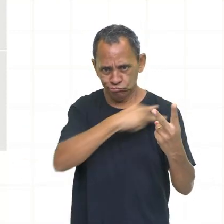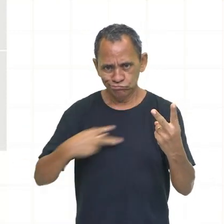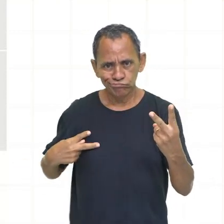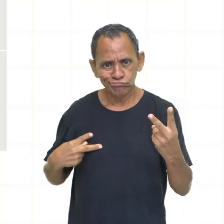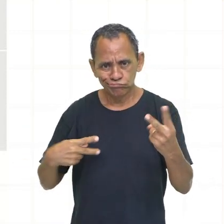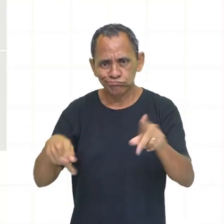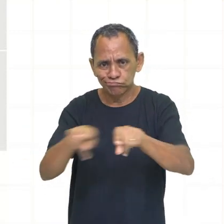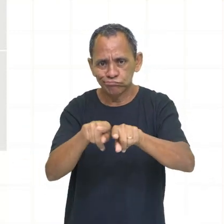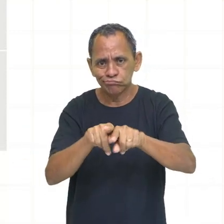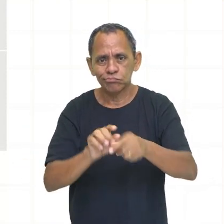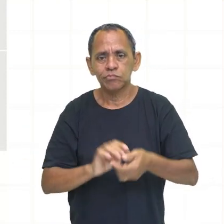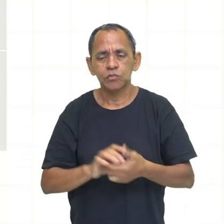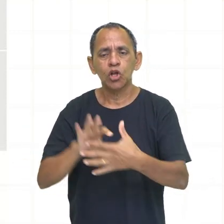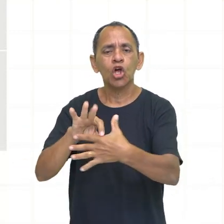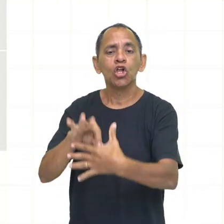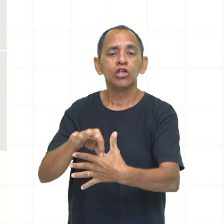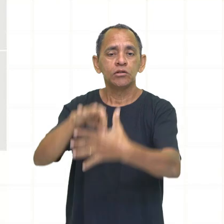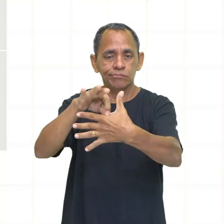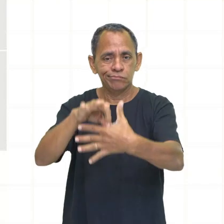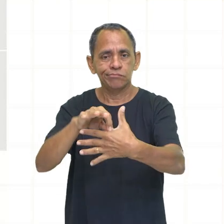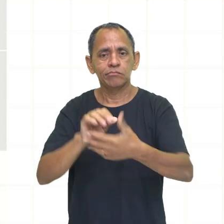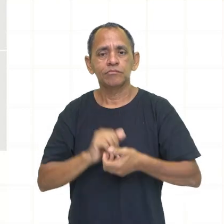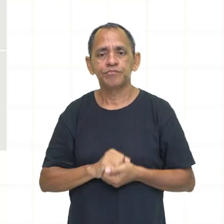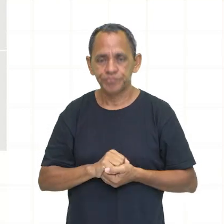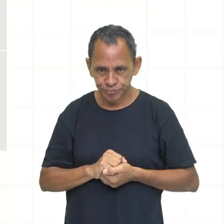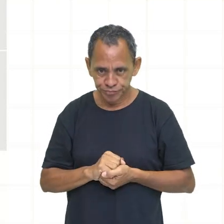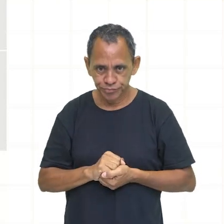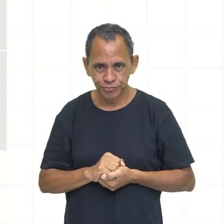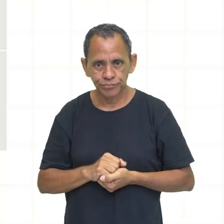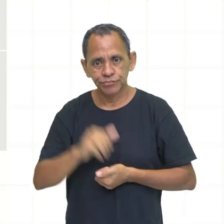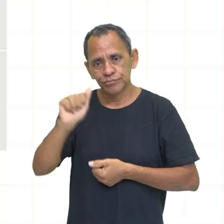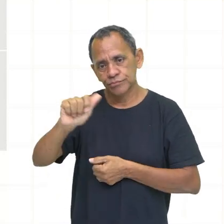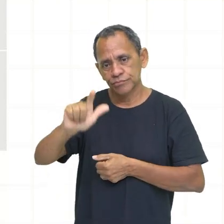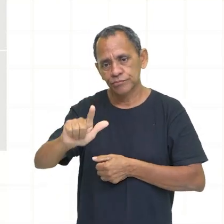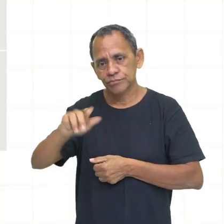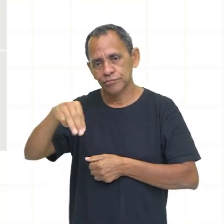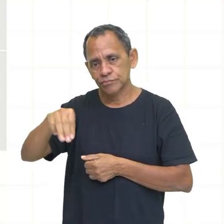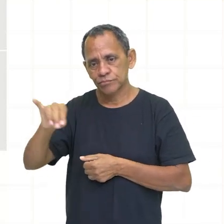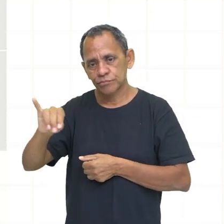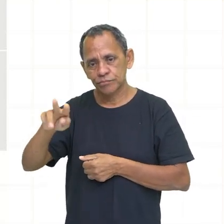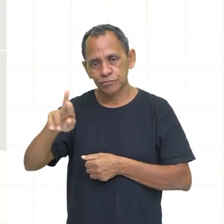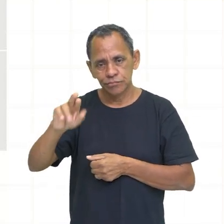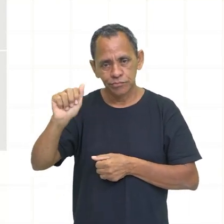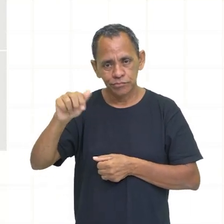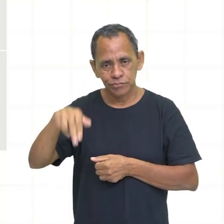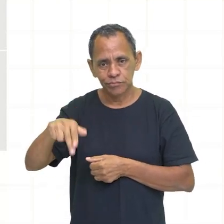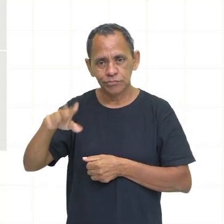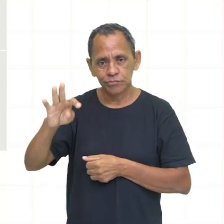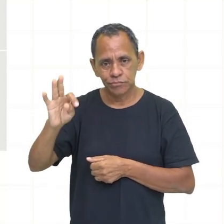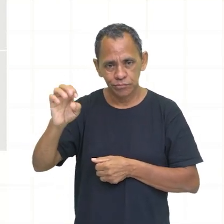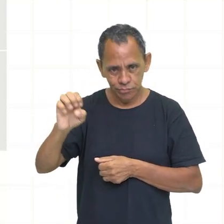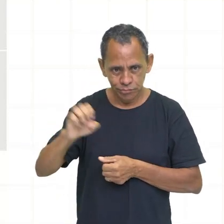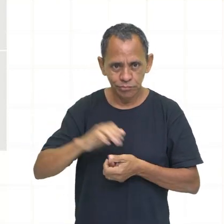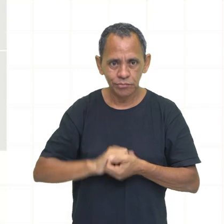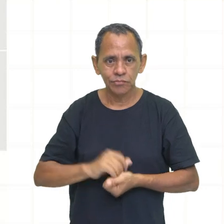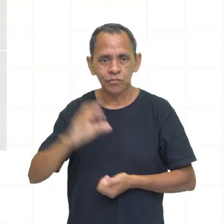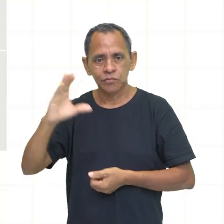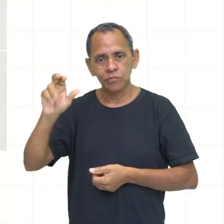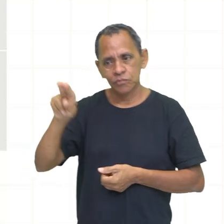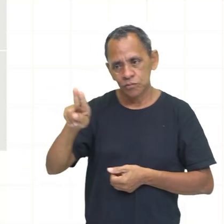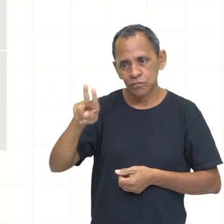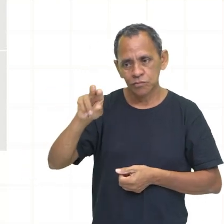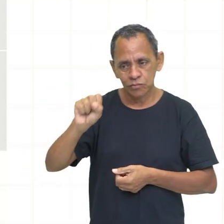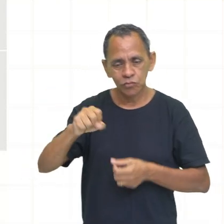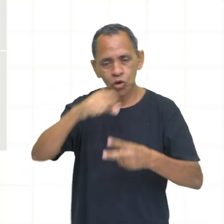Floriano Peixoto. Seus principais líderes: Almirante Custódio de Melo e Almirante Saldanha da Gama, são